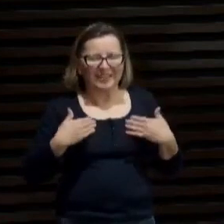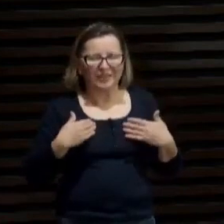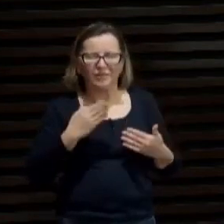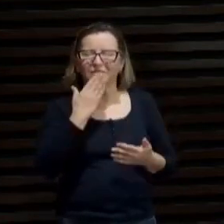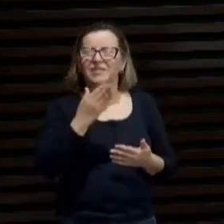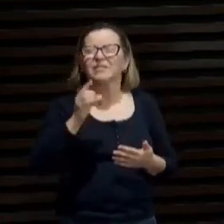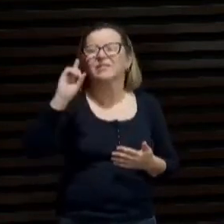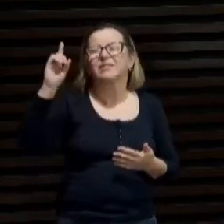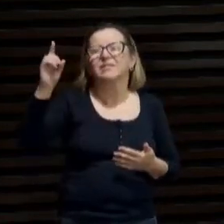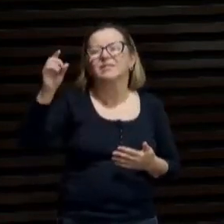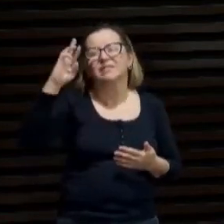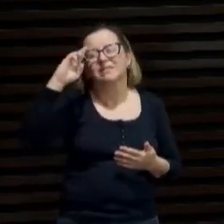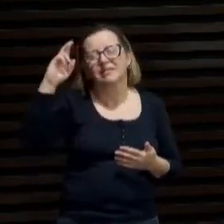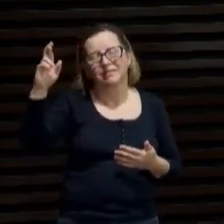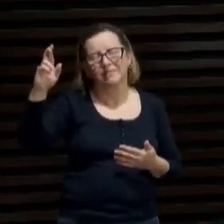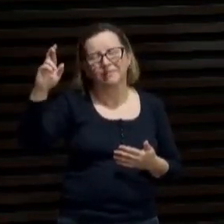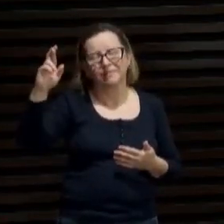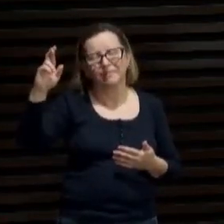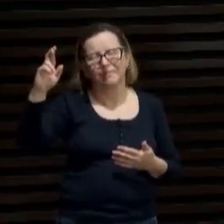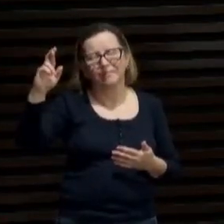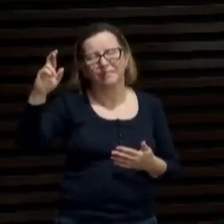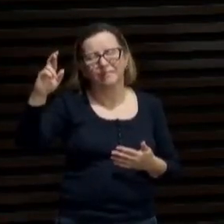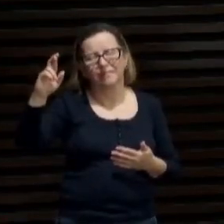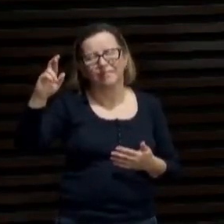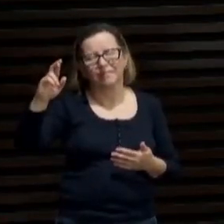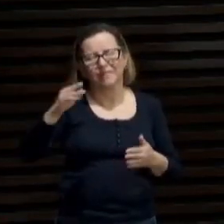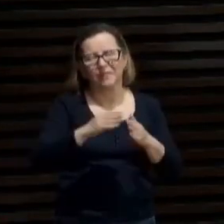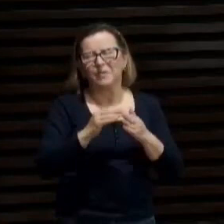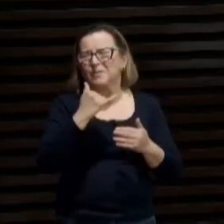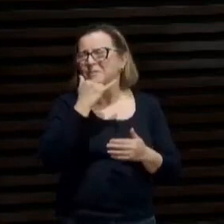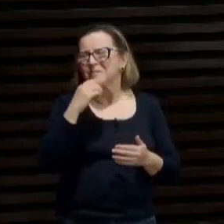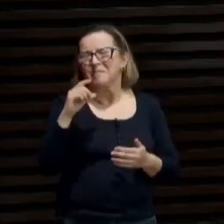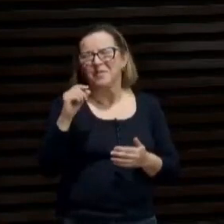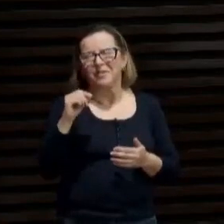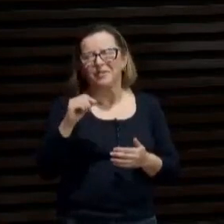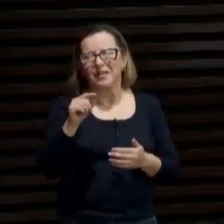Pedimos a Ti, Senhor, que o Senhor perdoe a nossa falta de alegria.